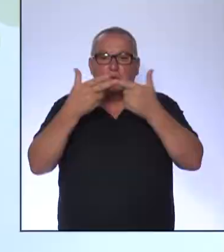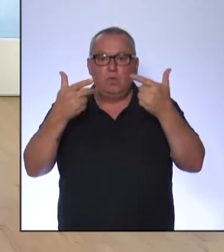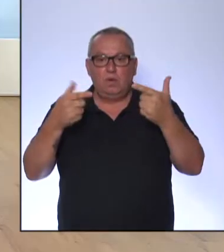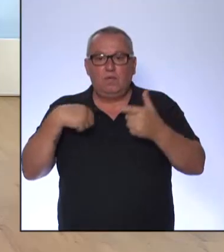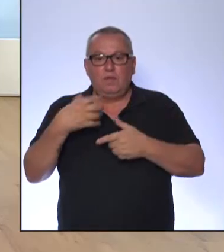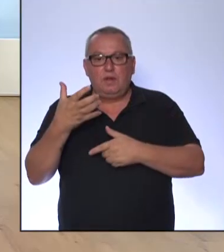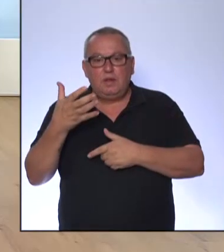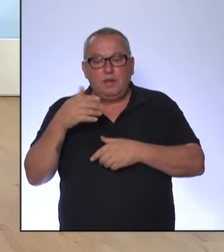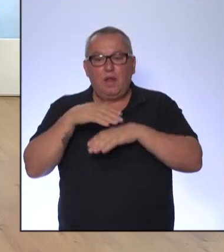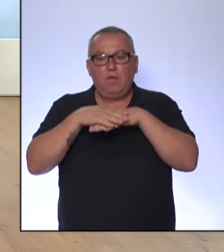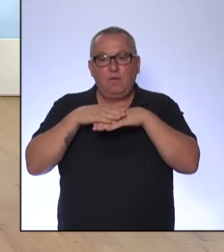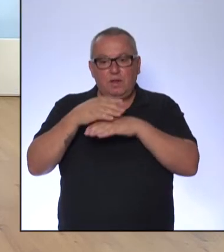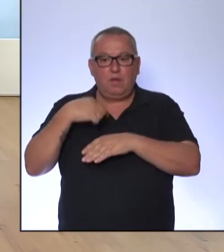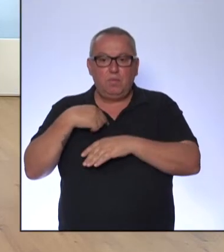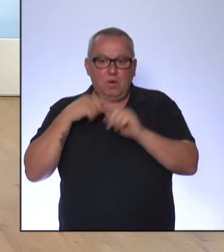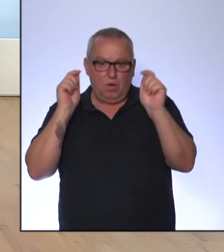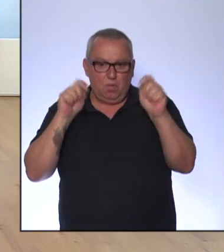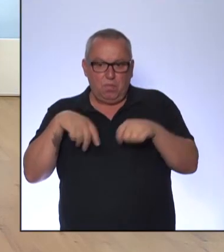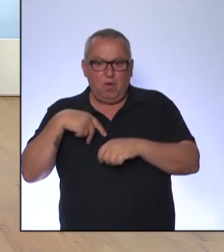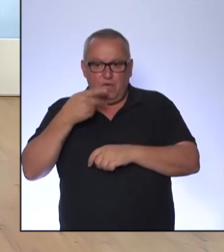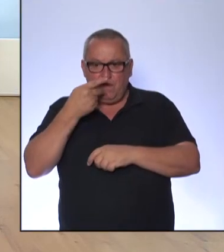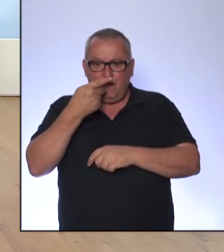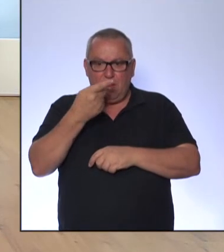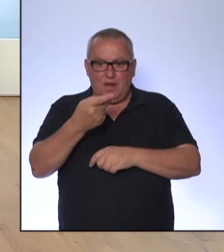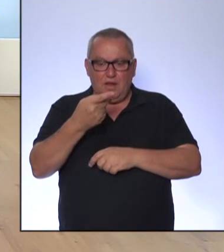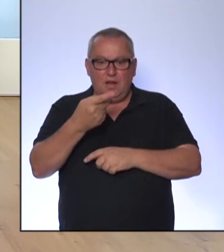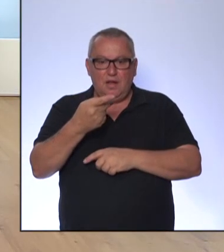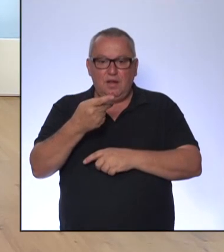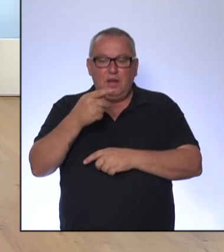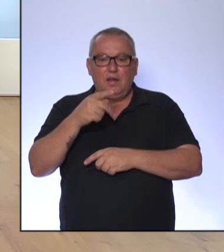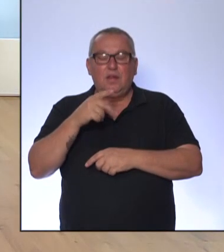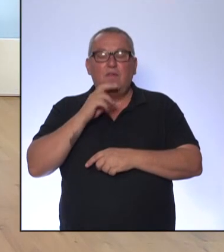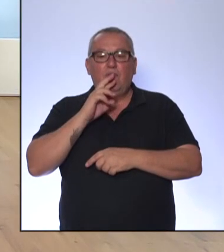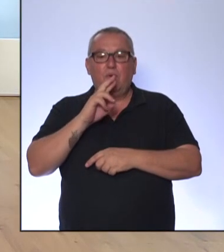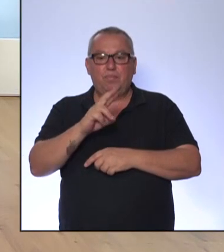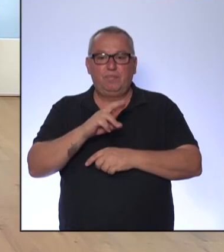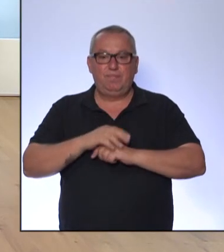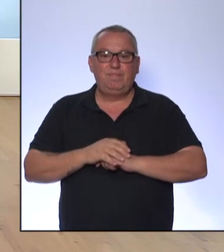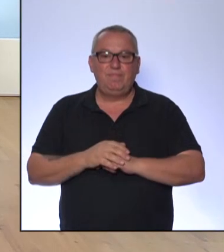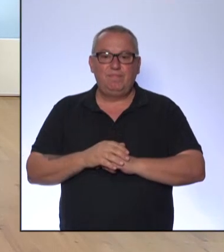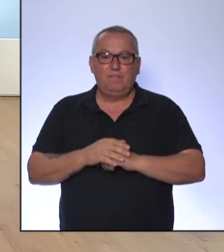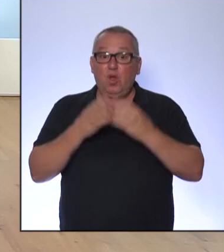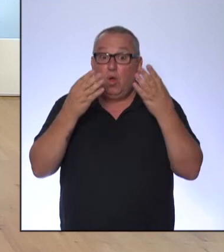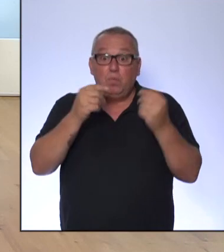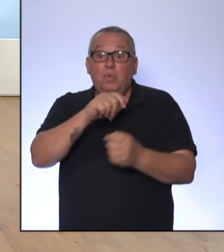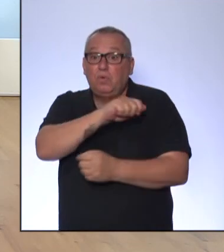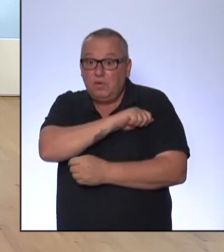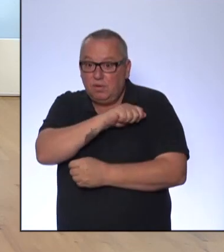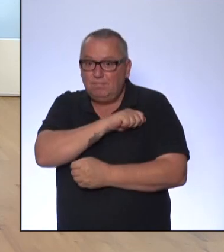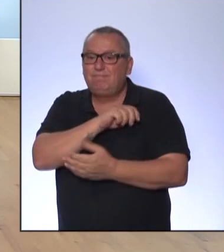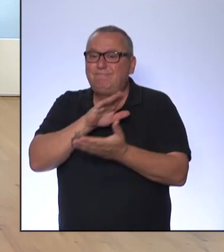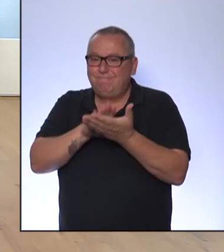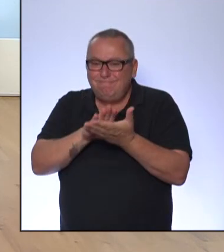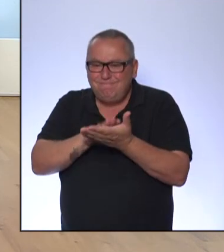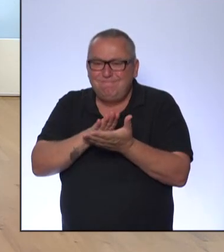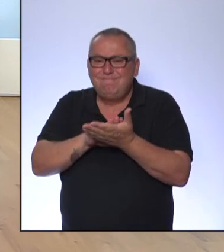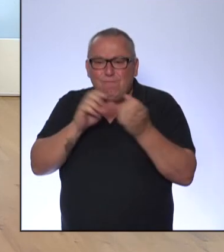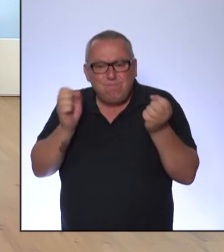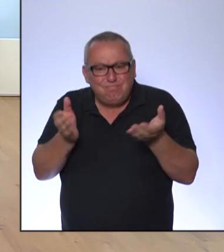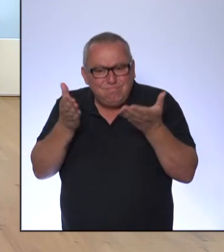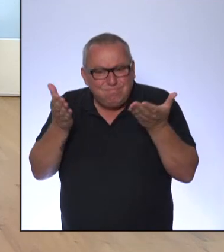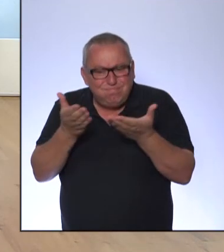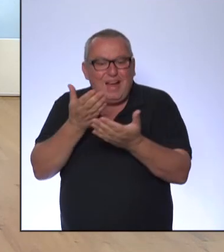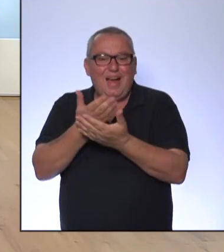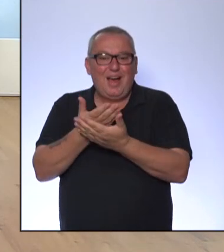quiser conversar comigo, pode ir falando e eu vou respondendo. Olha, apareceu sim. Muitos alunos estão elogiando a aula, queria comentar